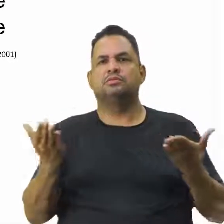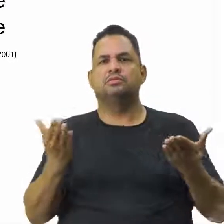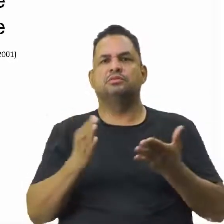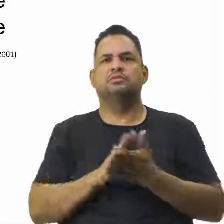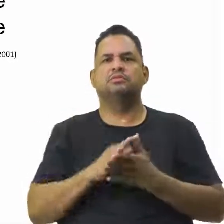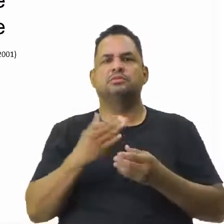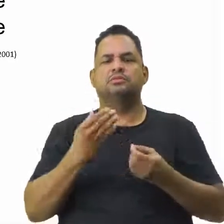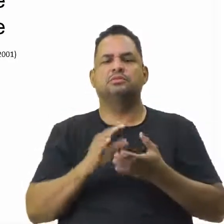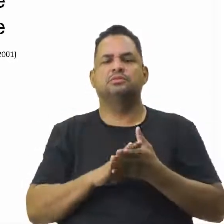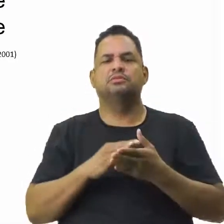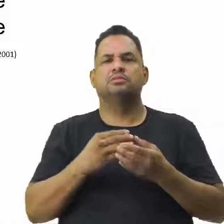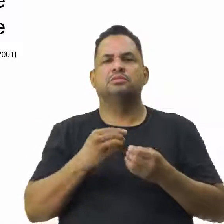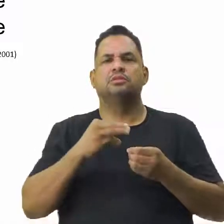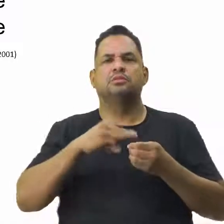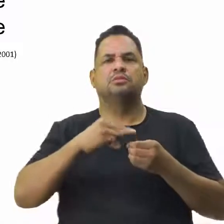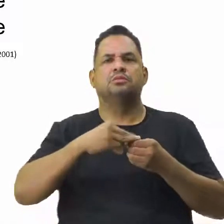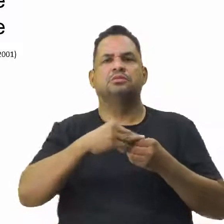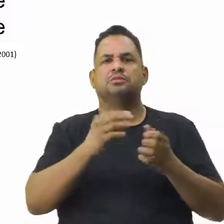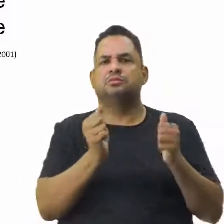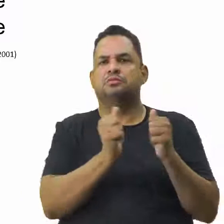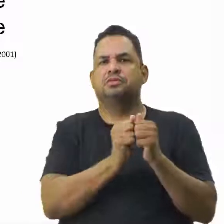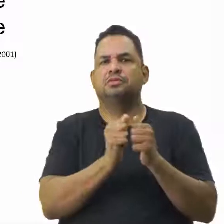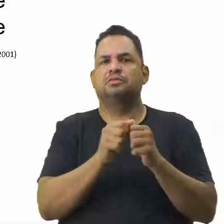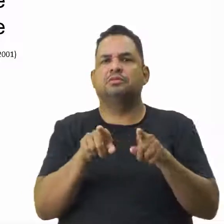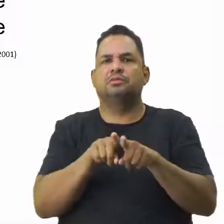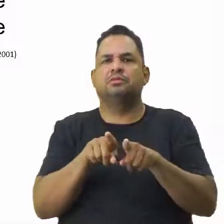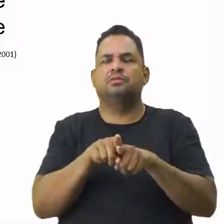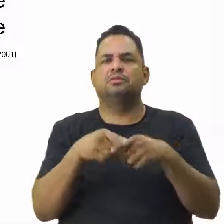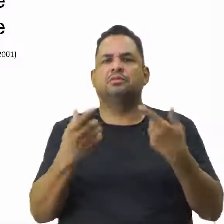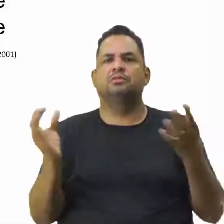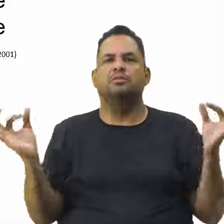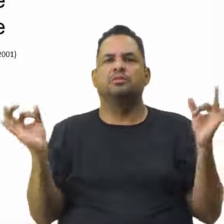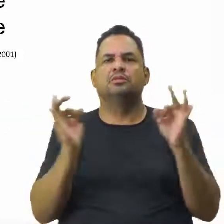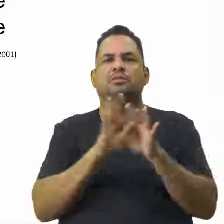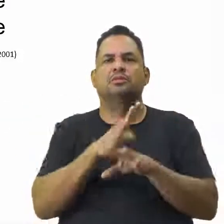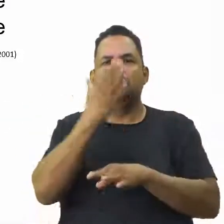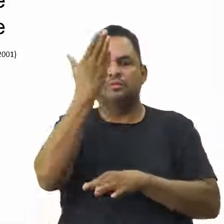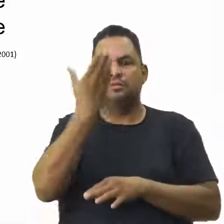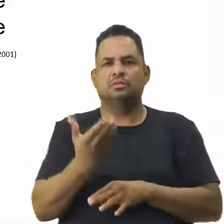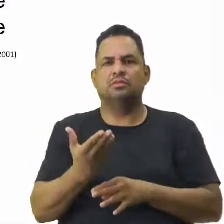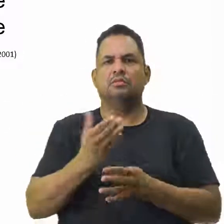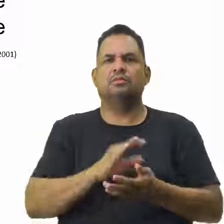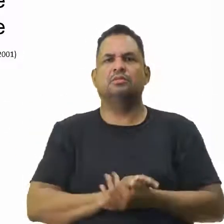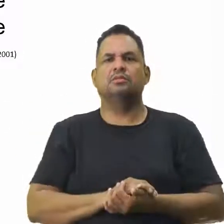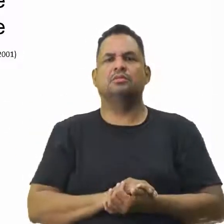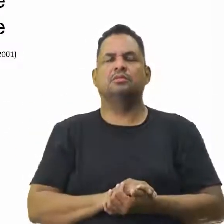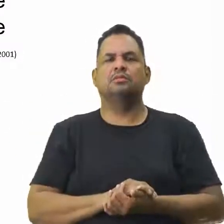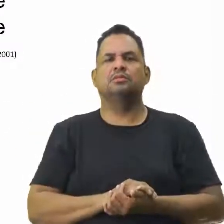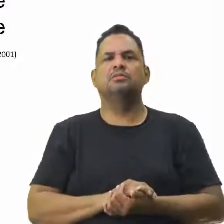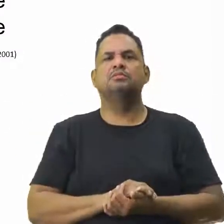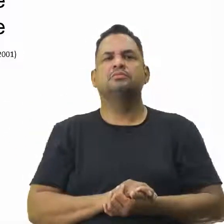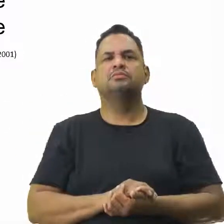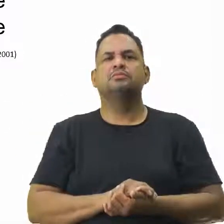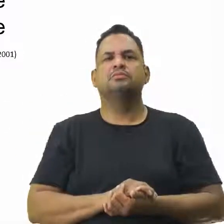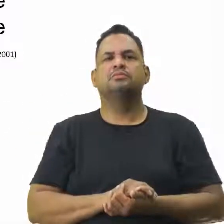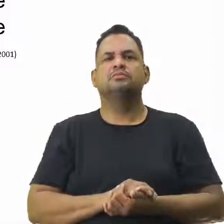Oeste. E as cidades que estão mais ali próximo, ok? Portanto, tudo isso vem mostrar